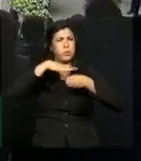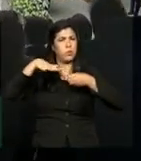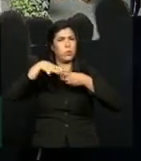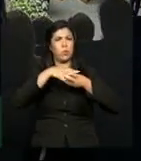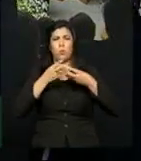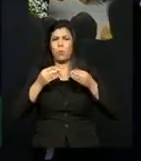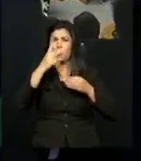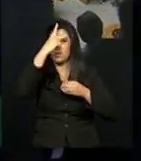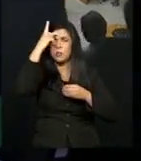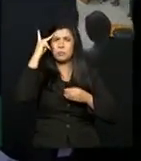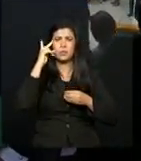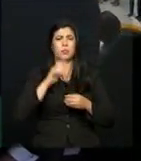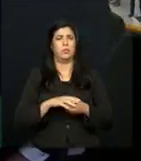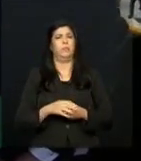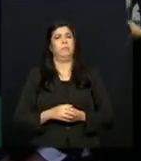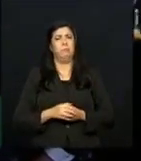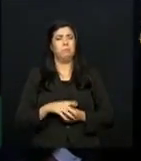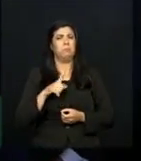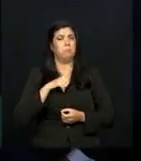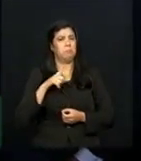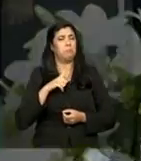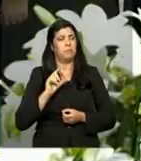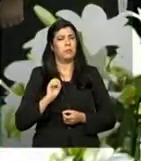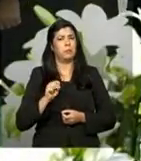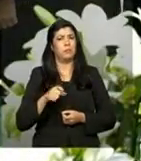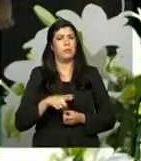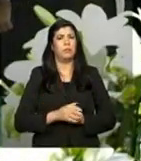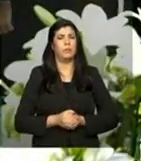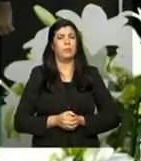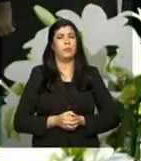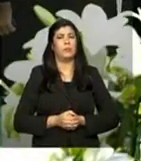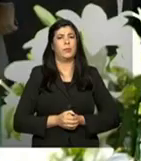Também está lotada de pessoas.